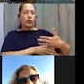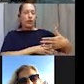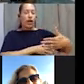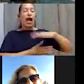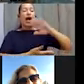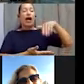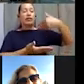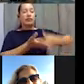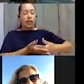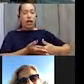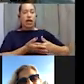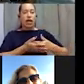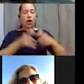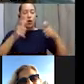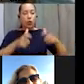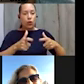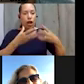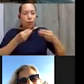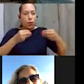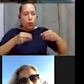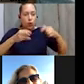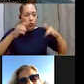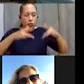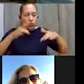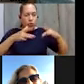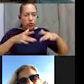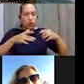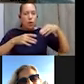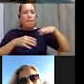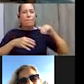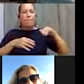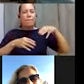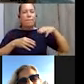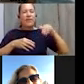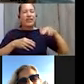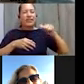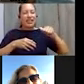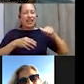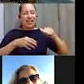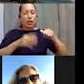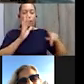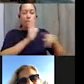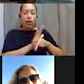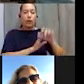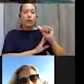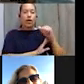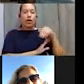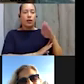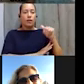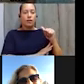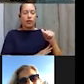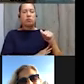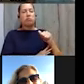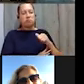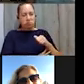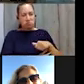Como é que forma uma mina, né? Com toneladas de âmbar. Então, Mas isso é um o negócio jataí, fantástico. ele exuda uma quantidade muito grande de resina, né?